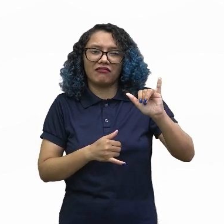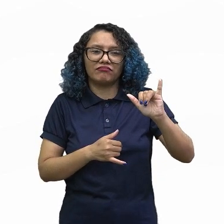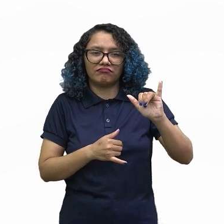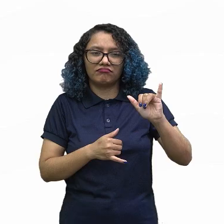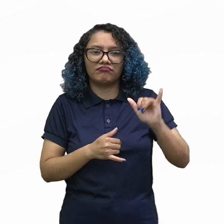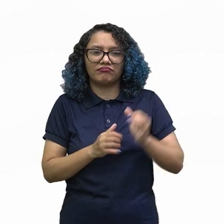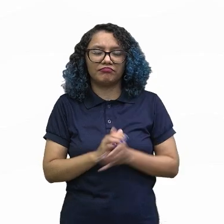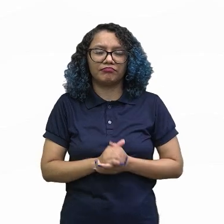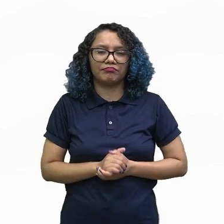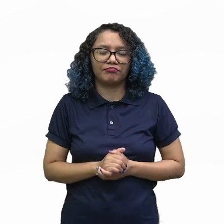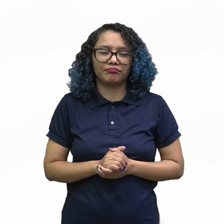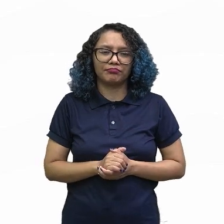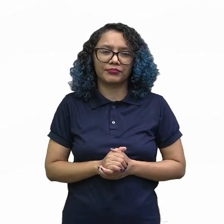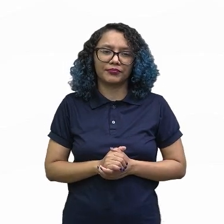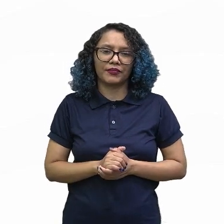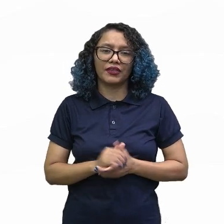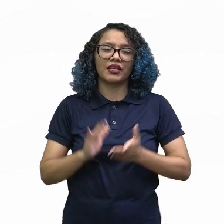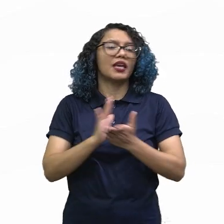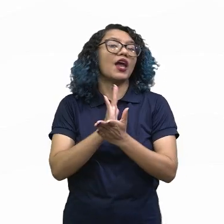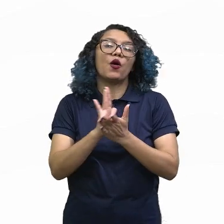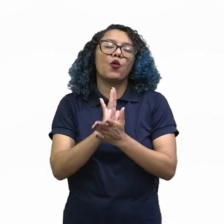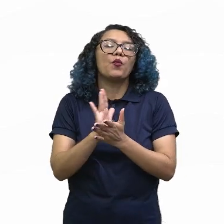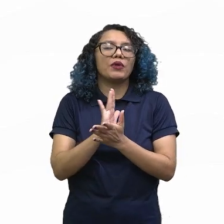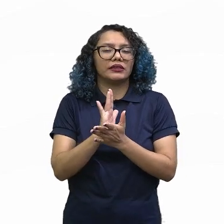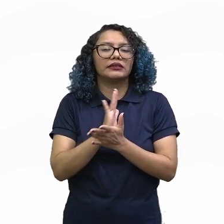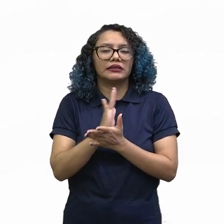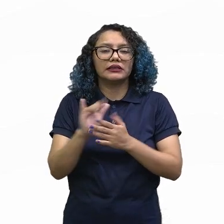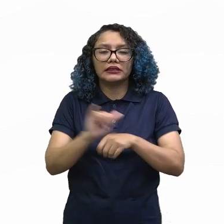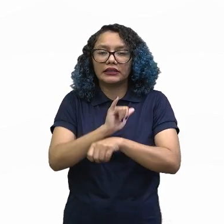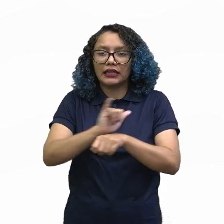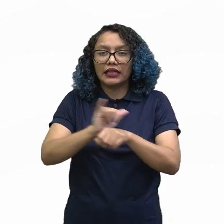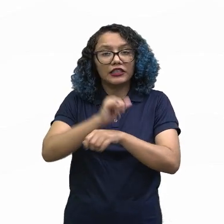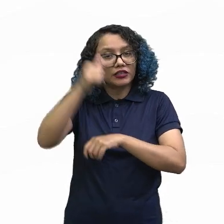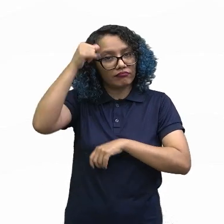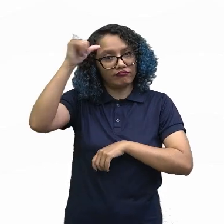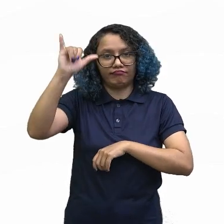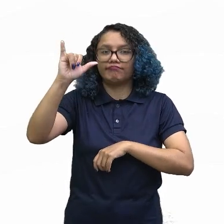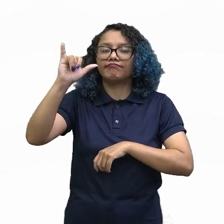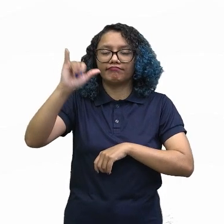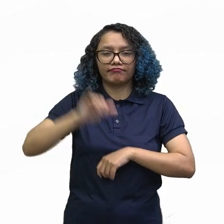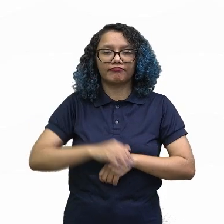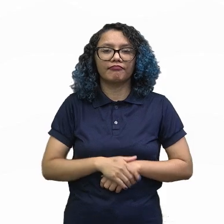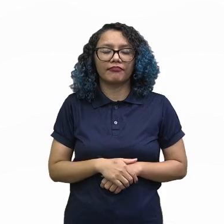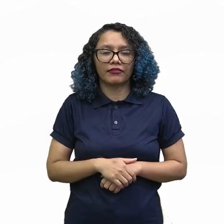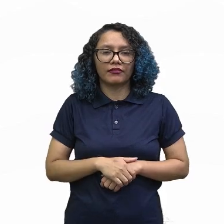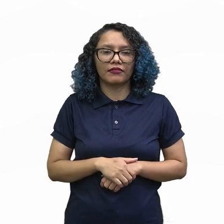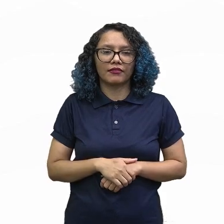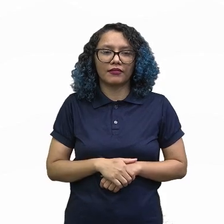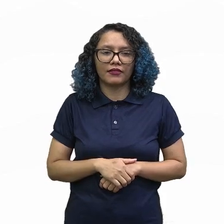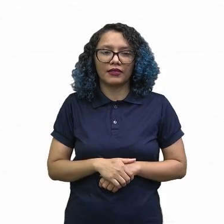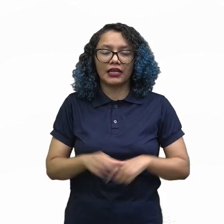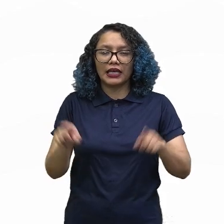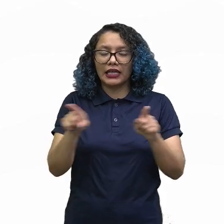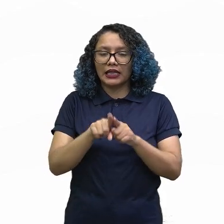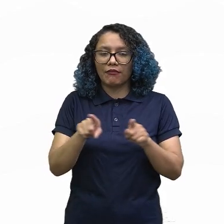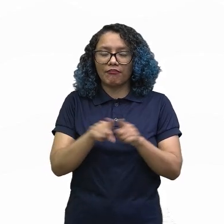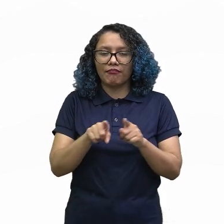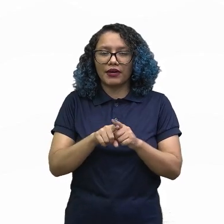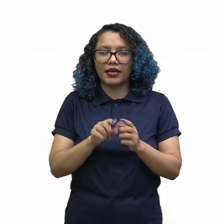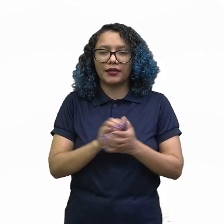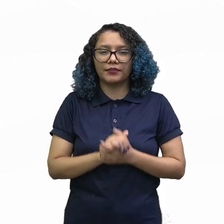Então, essas são medidas preventivas. E quando você utiliza,